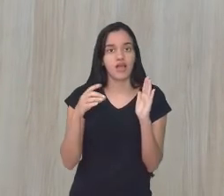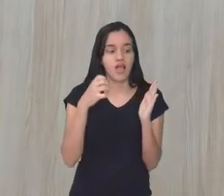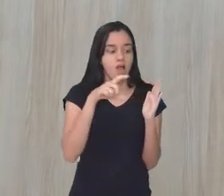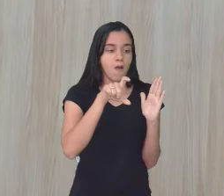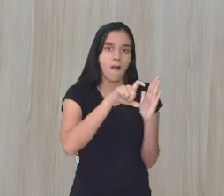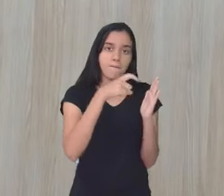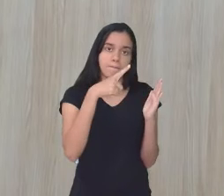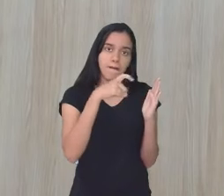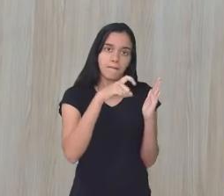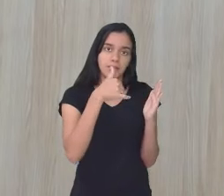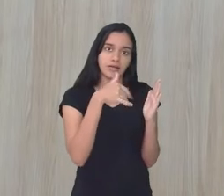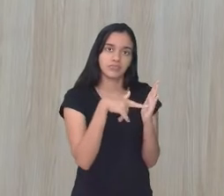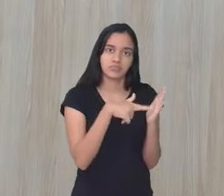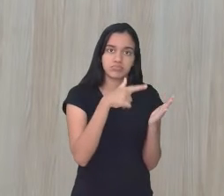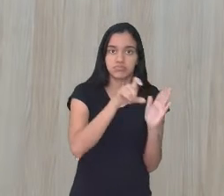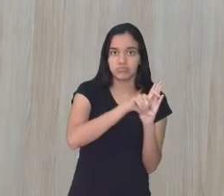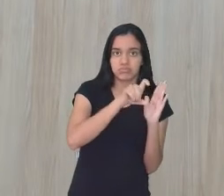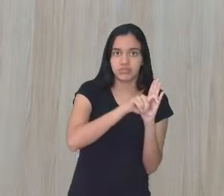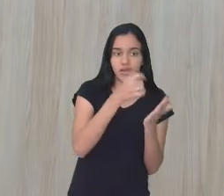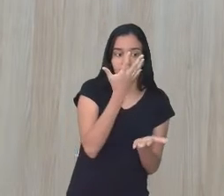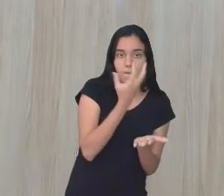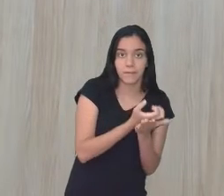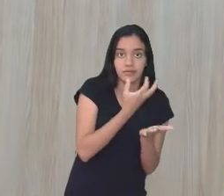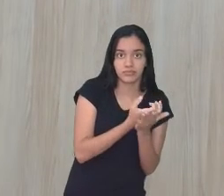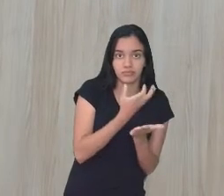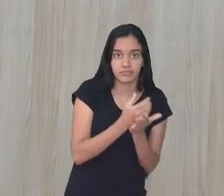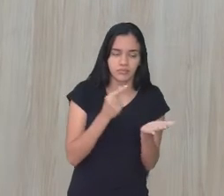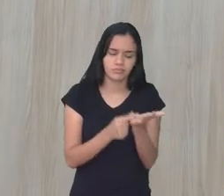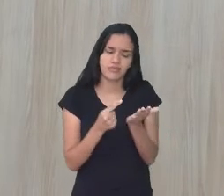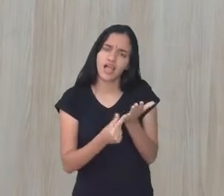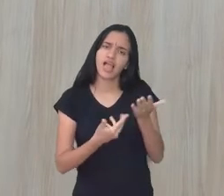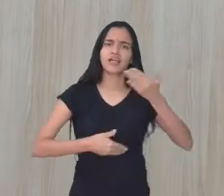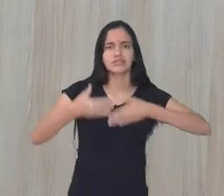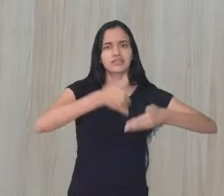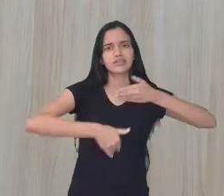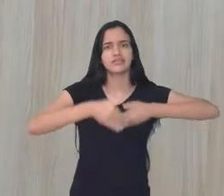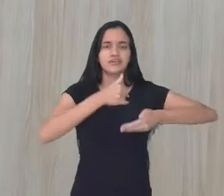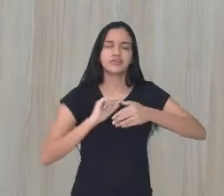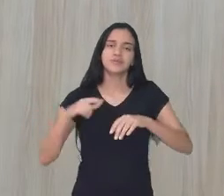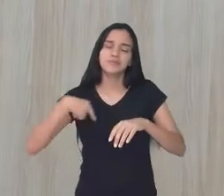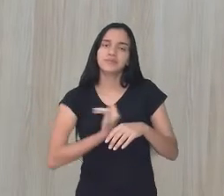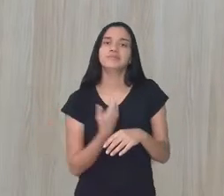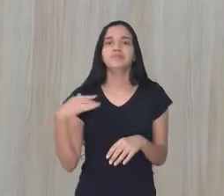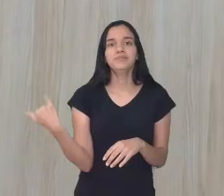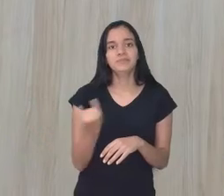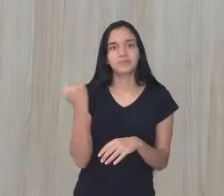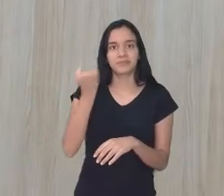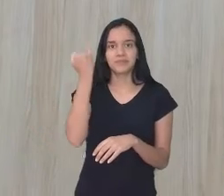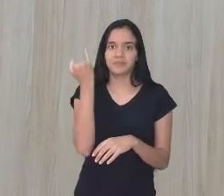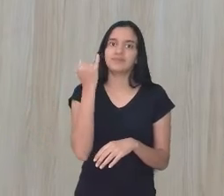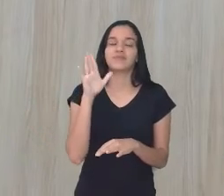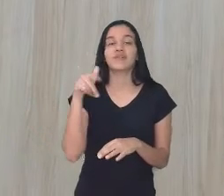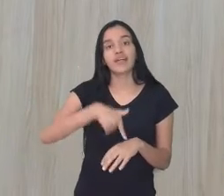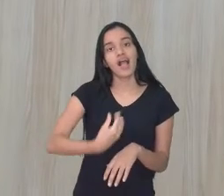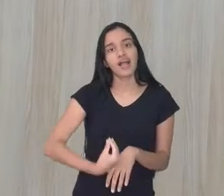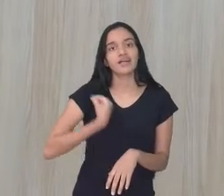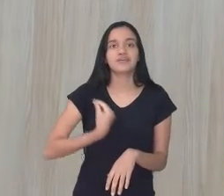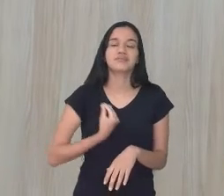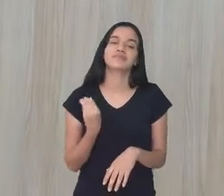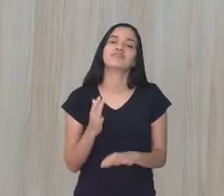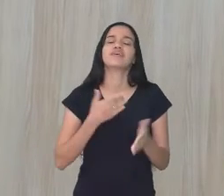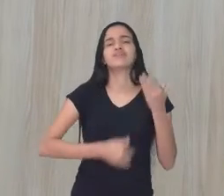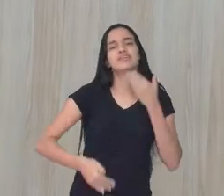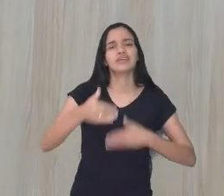você pode baixar o aplicativo do Educa Recife e interagir aqui com a gente, né? Que é bem importante interagir aqui ao vivo, fazer